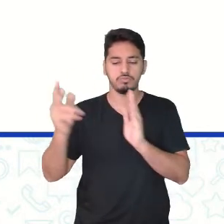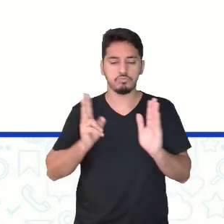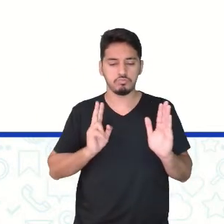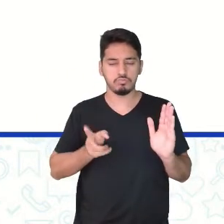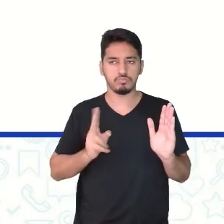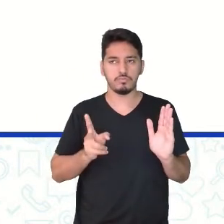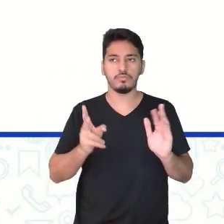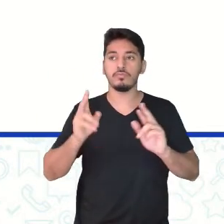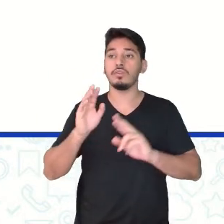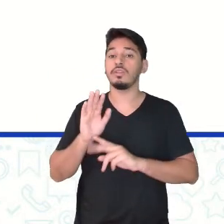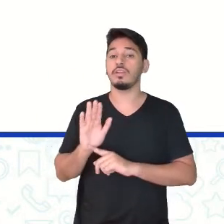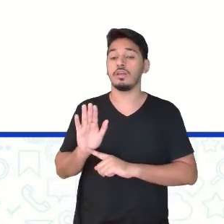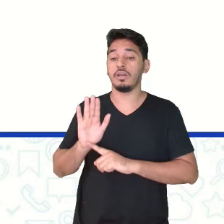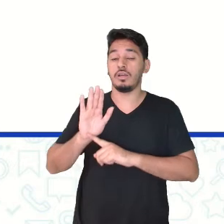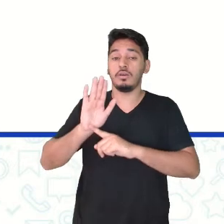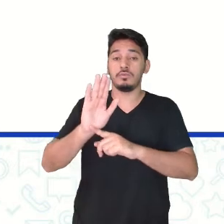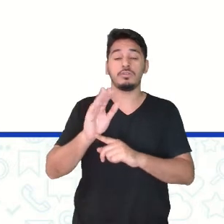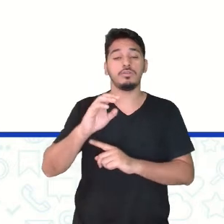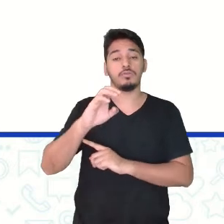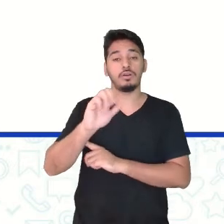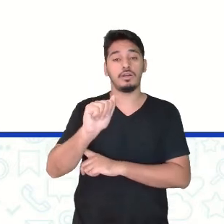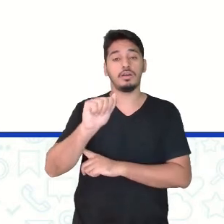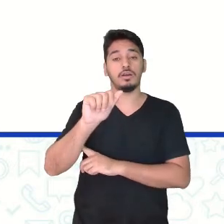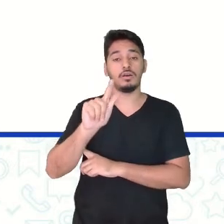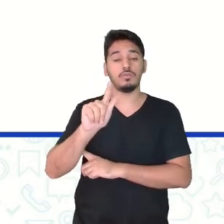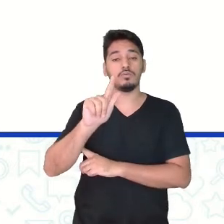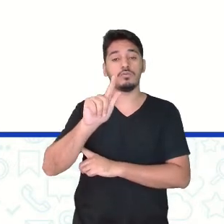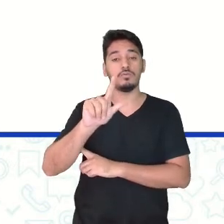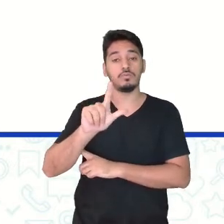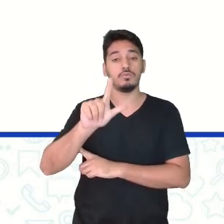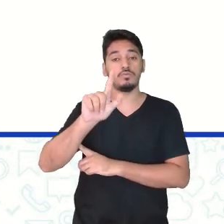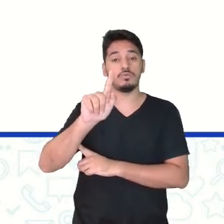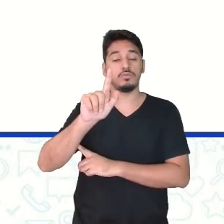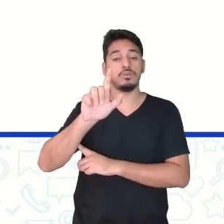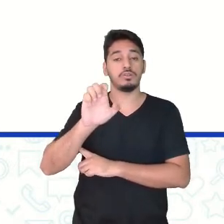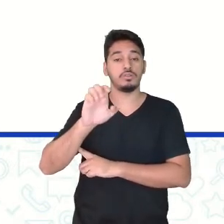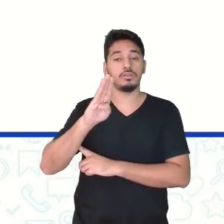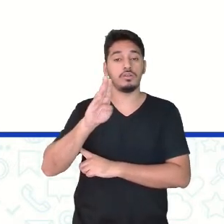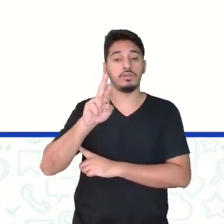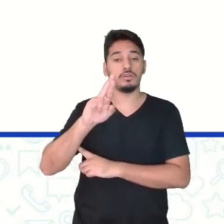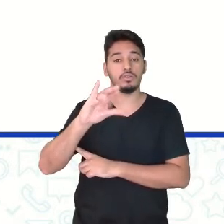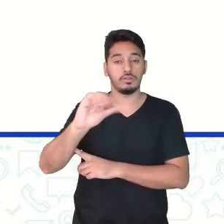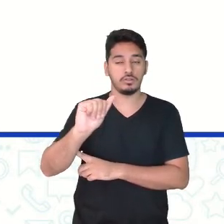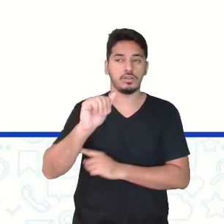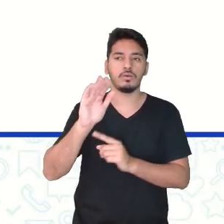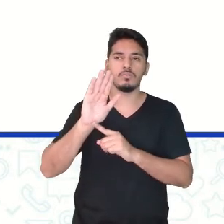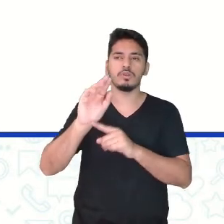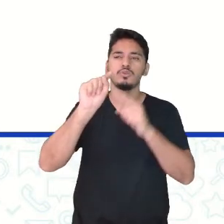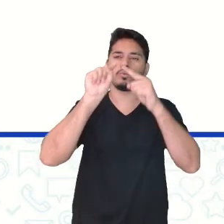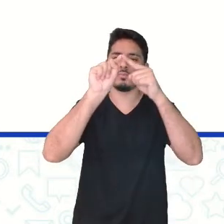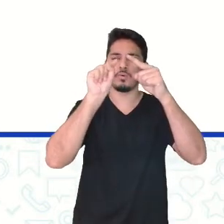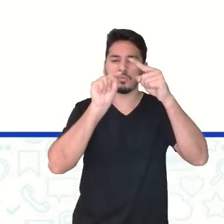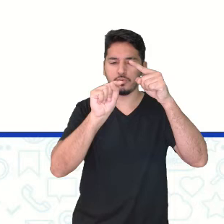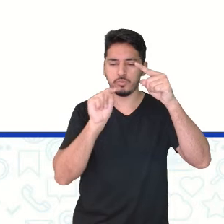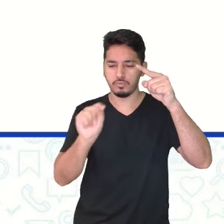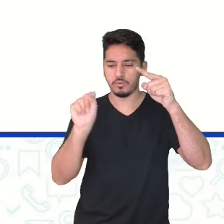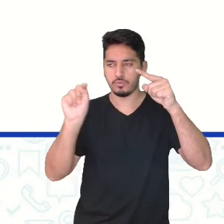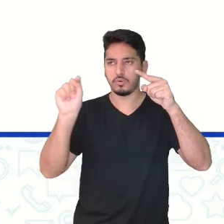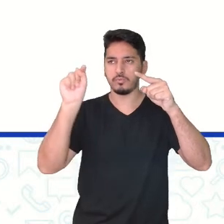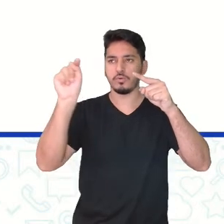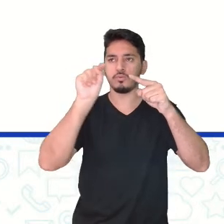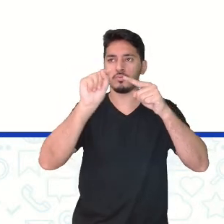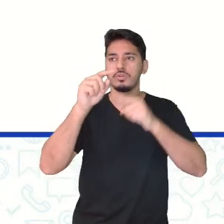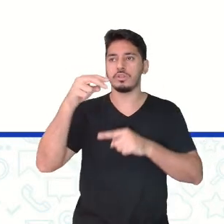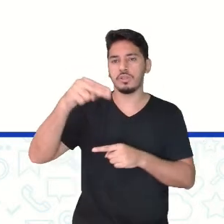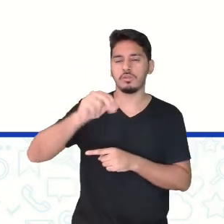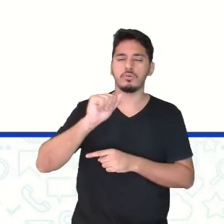a expressão algébrica, que representa o número de pontos da figura de ordem n, e esse n pode